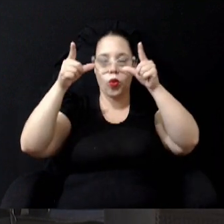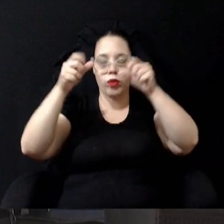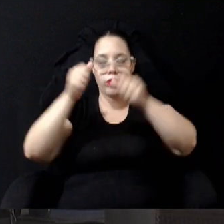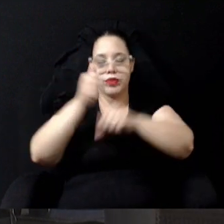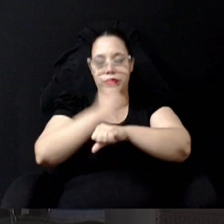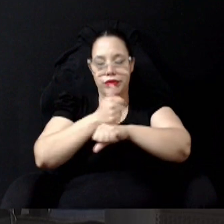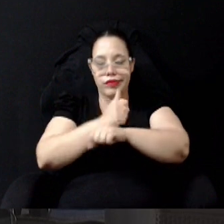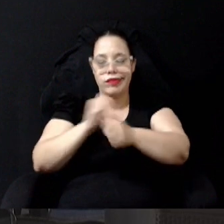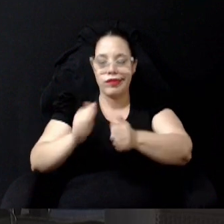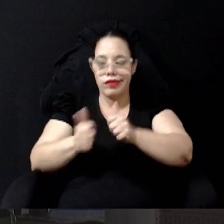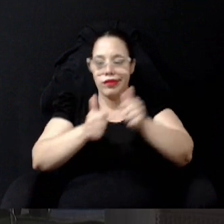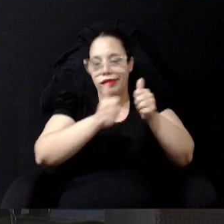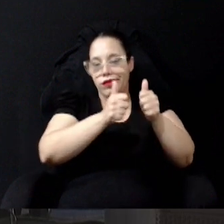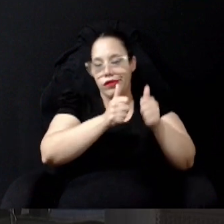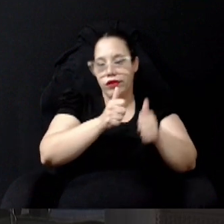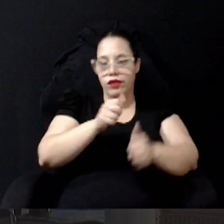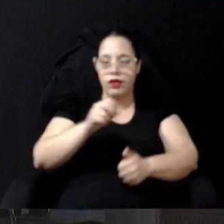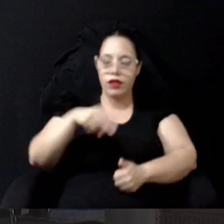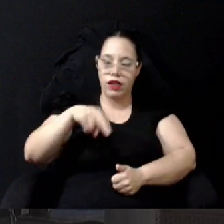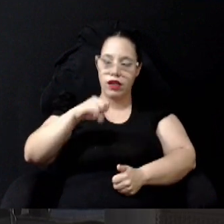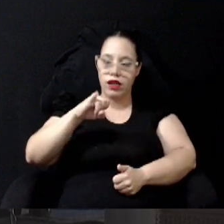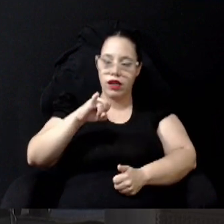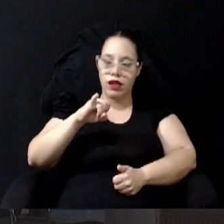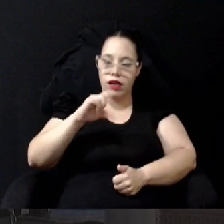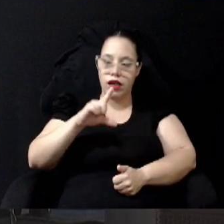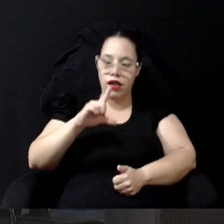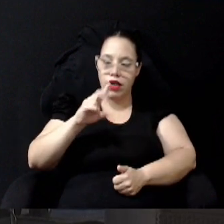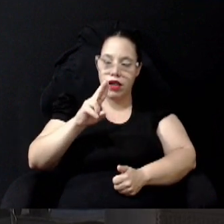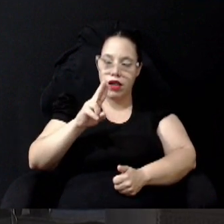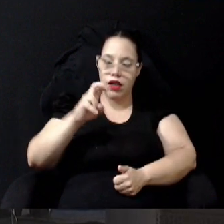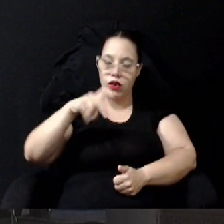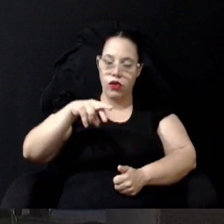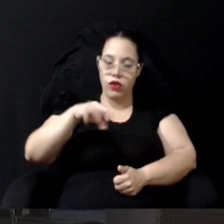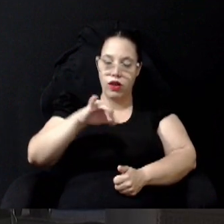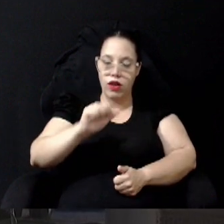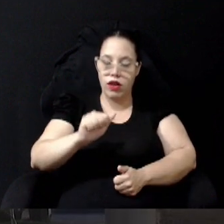atuação, Nilvanda Sena Rodrigues.